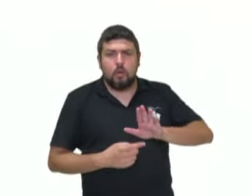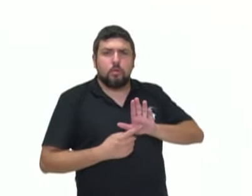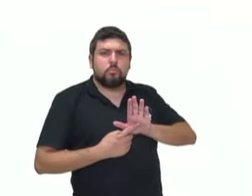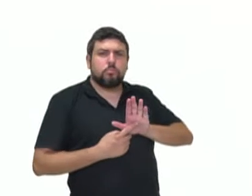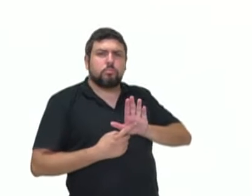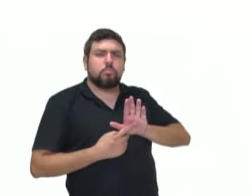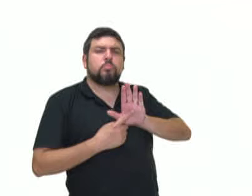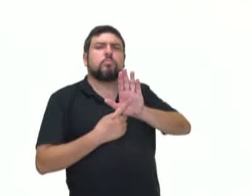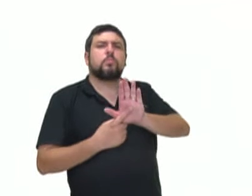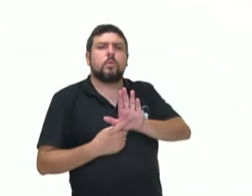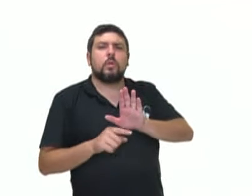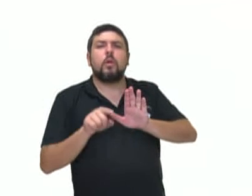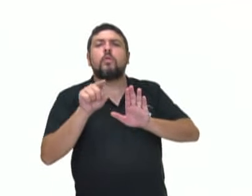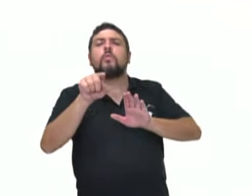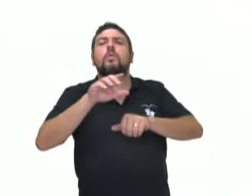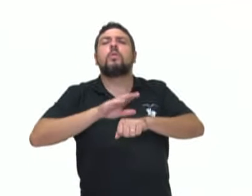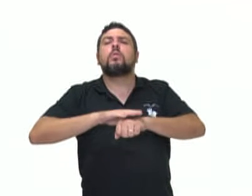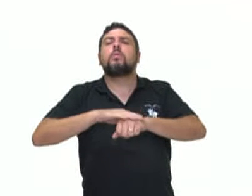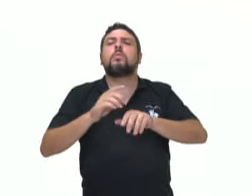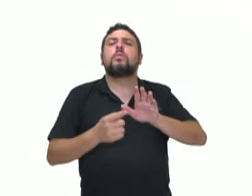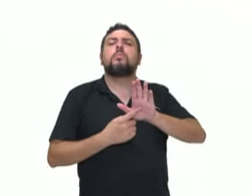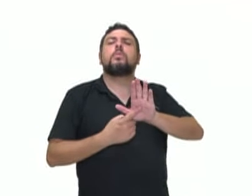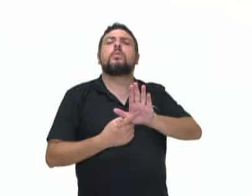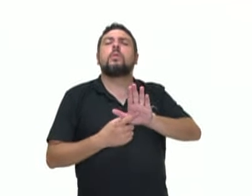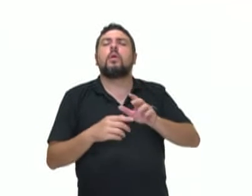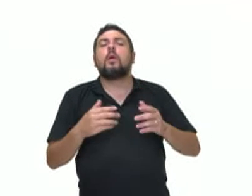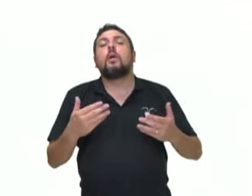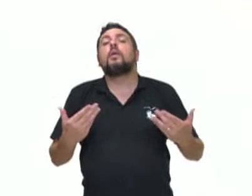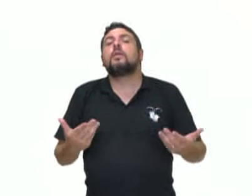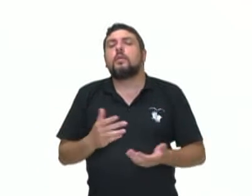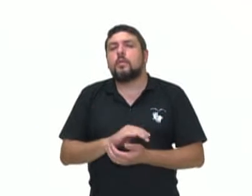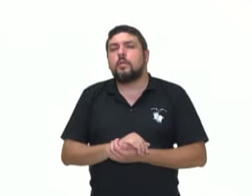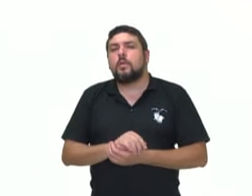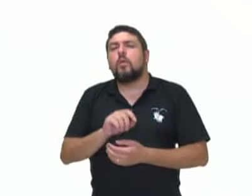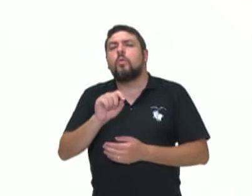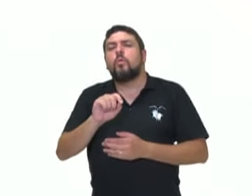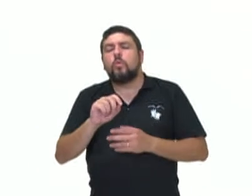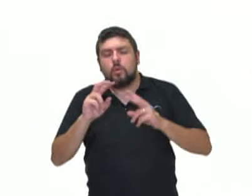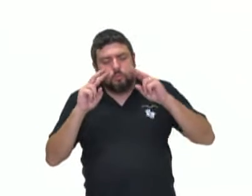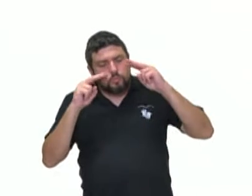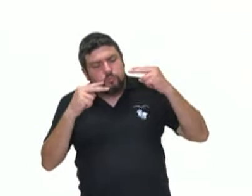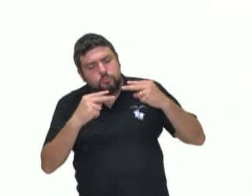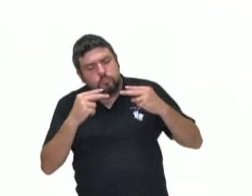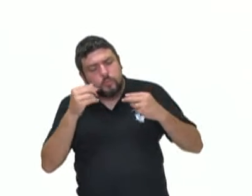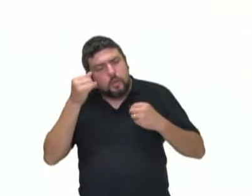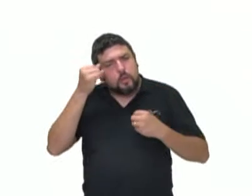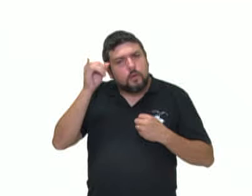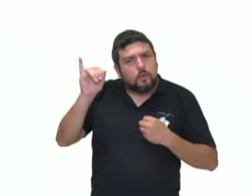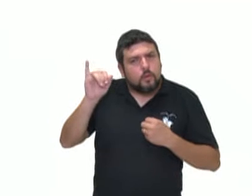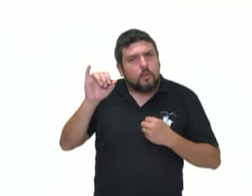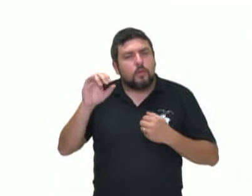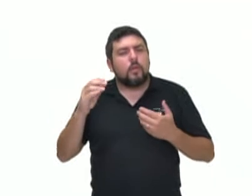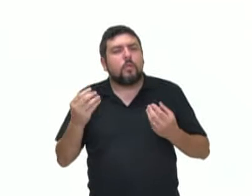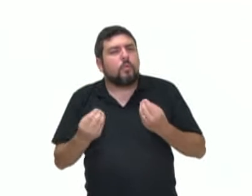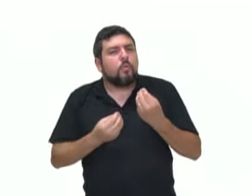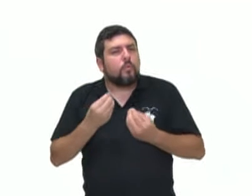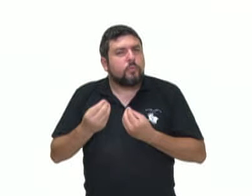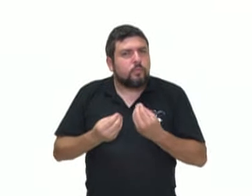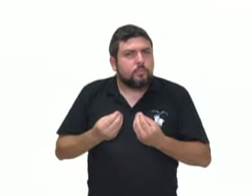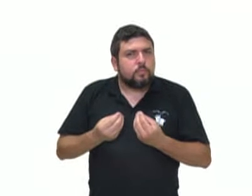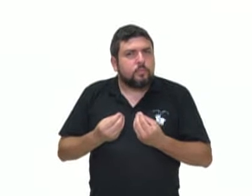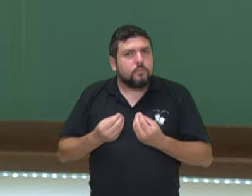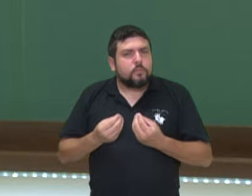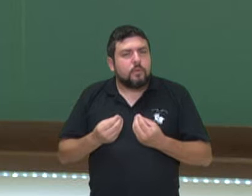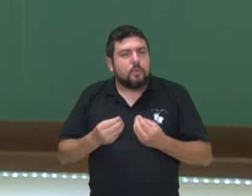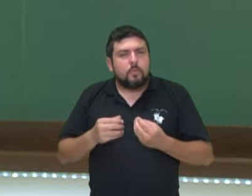lei universal, o que você faria? O que você evitaria fazer? Justifique a sua